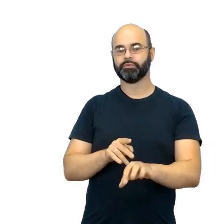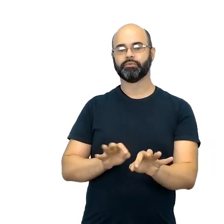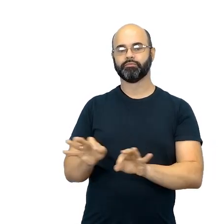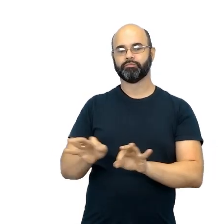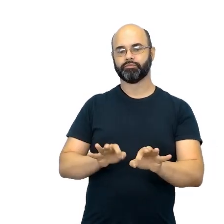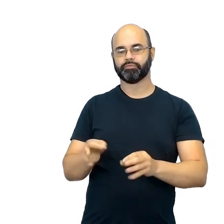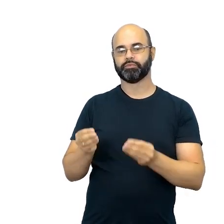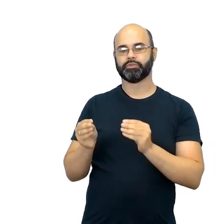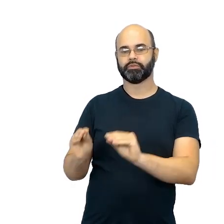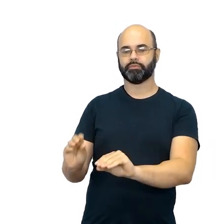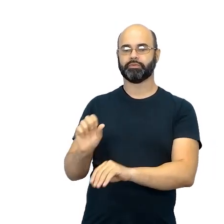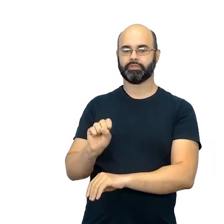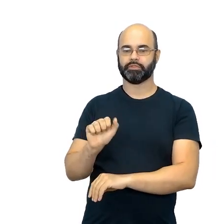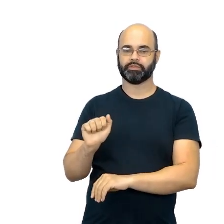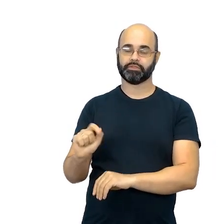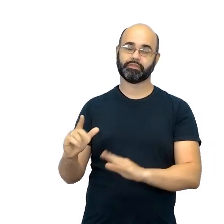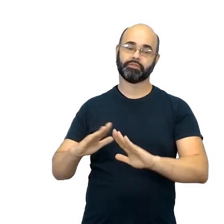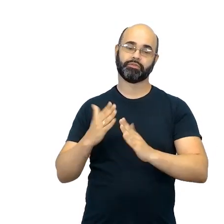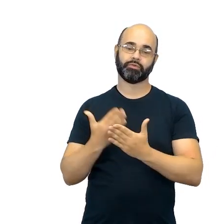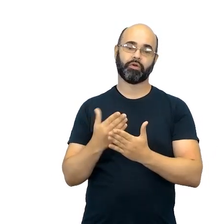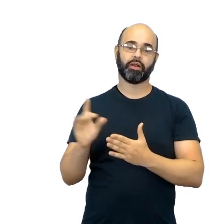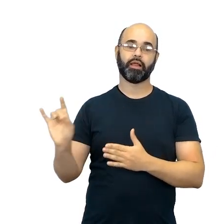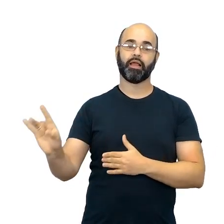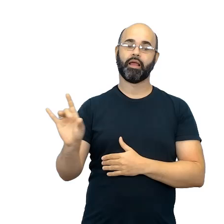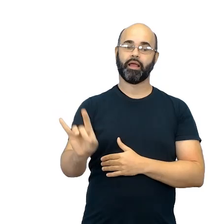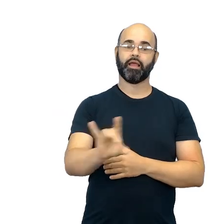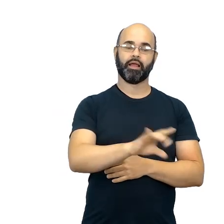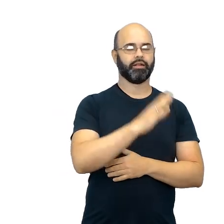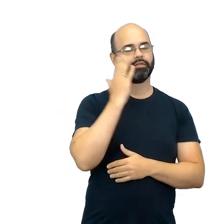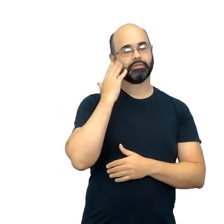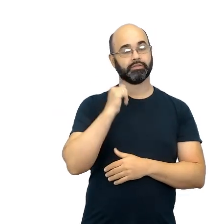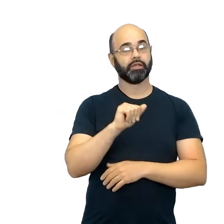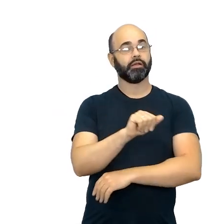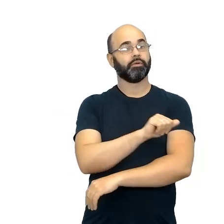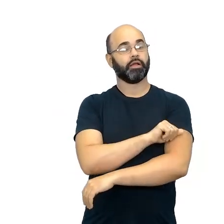o contexto de sua escola e de suas estudantes.